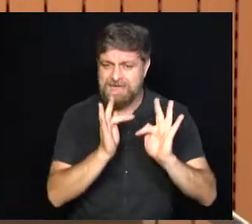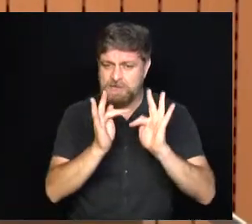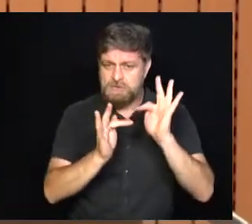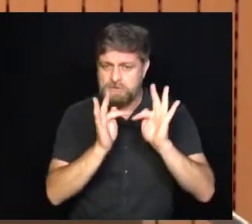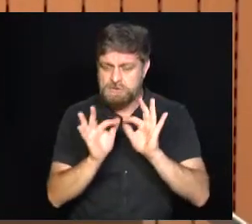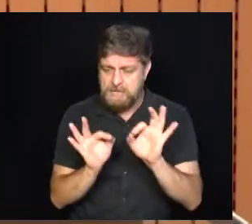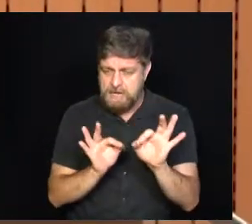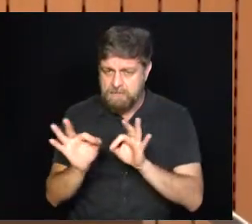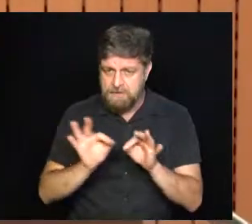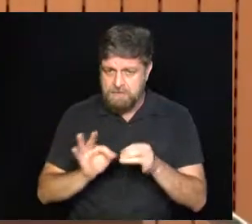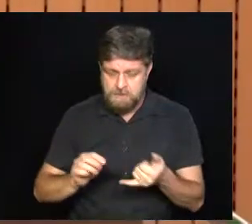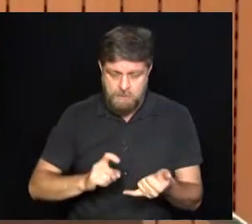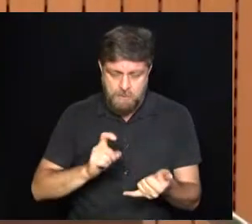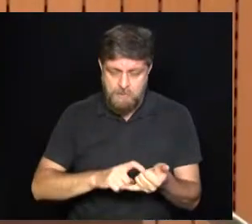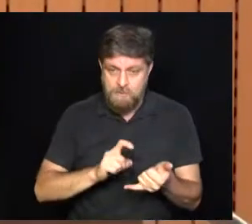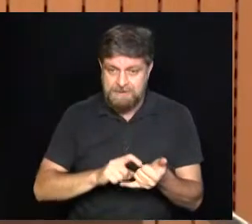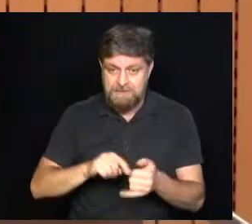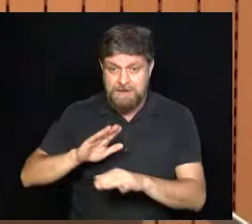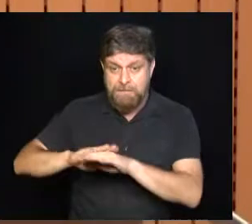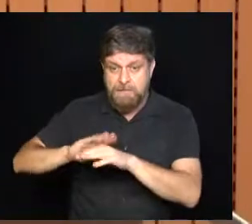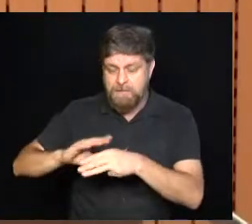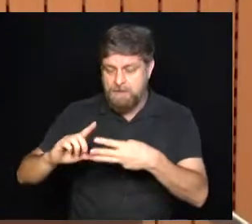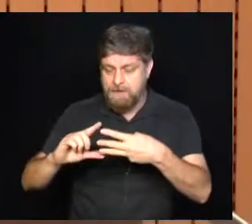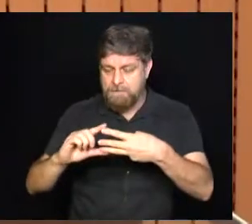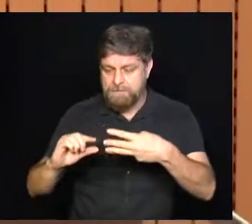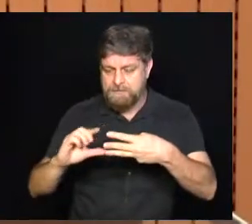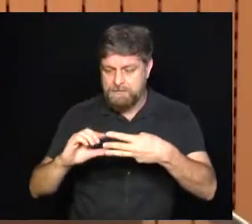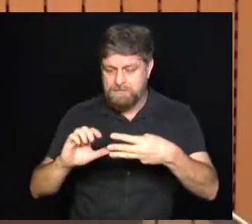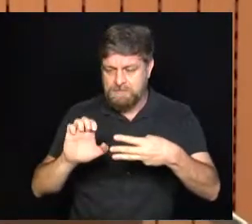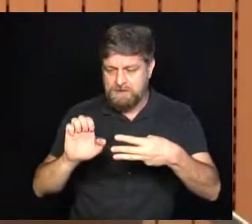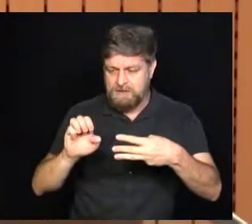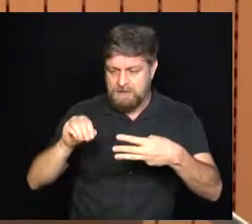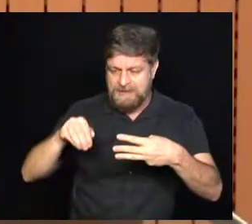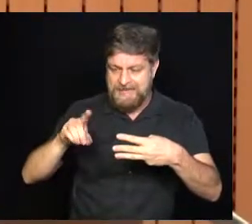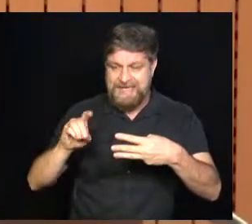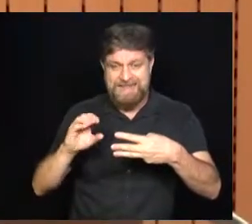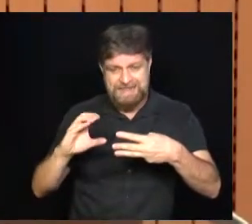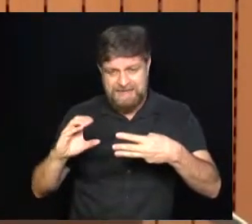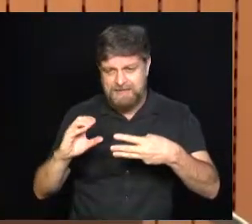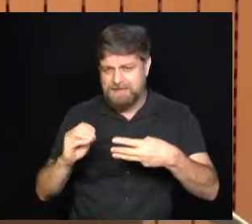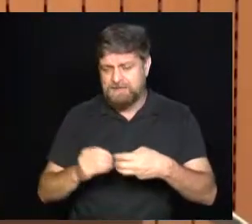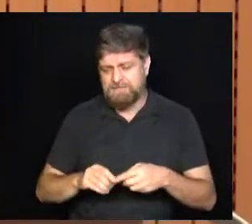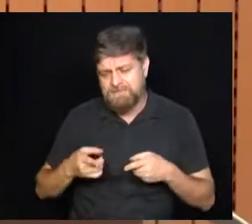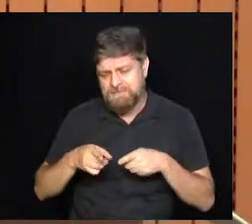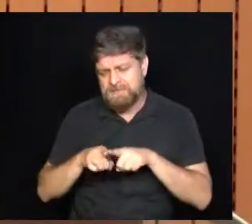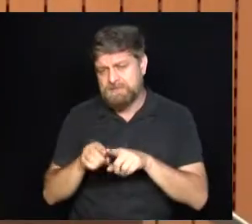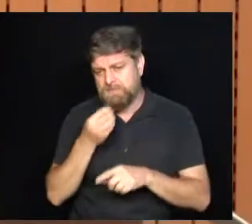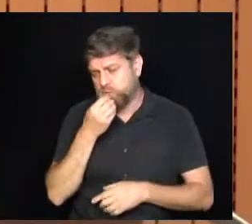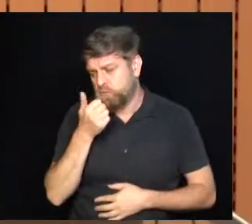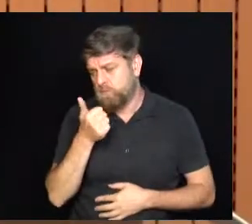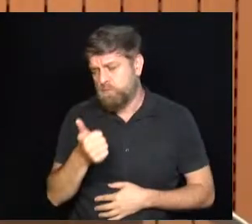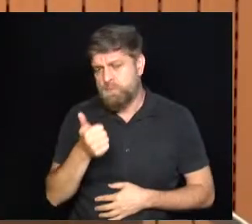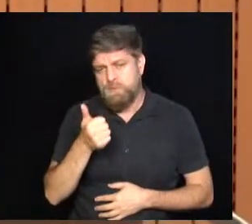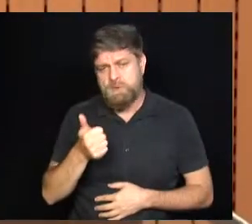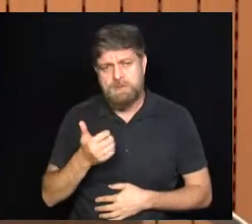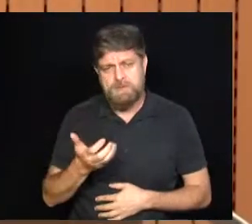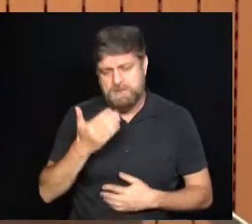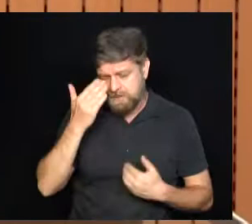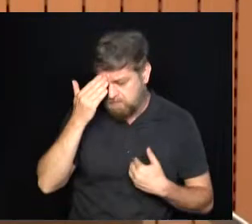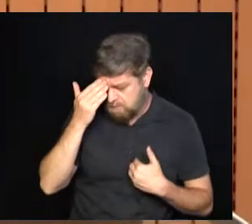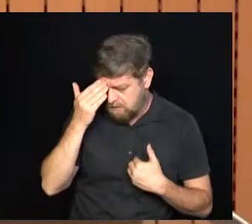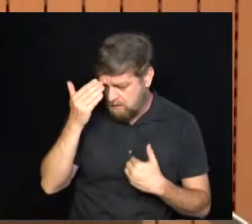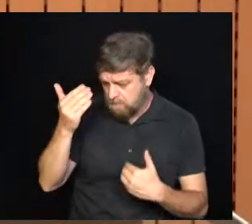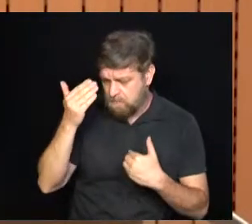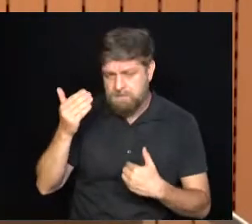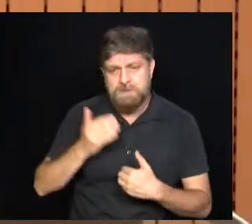feito pela INDEC, uma parceria muito boa, e aí eu parabenizo aqui, aproveito para